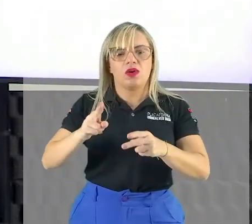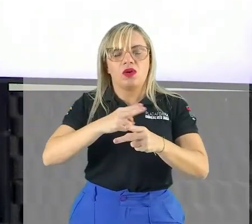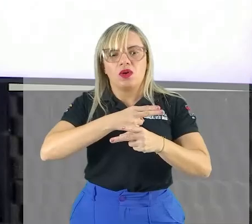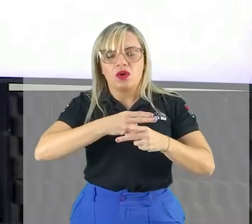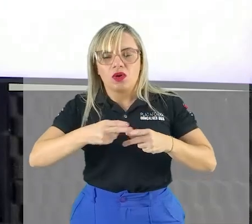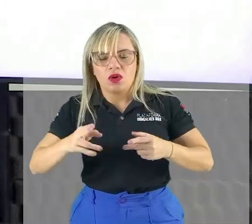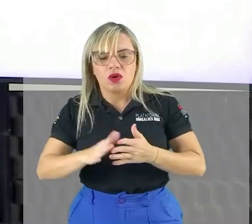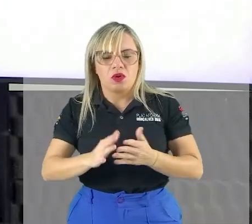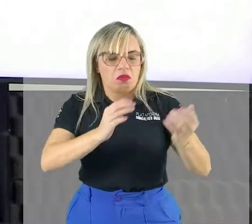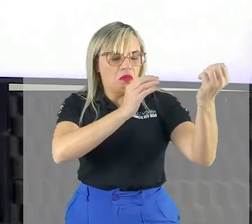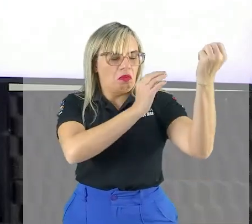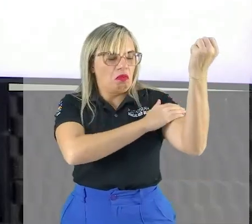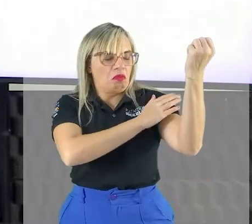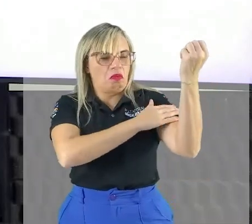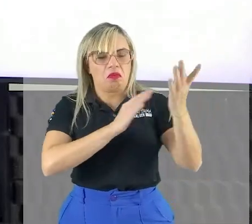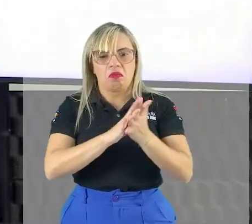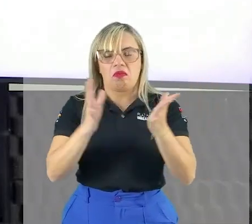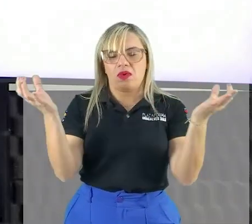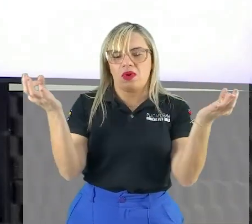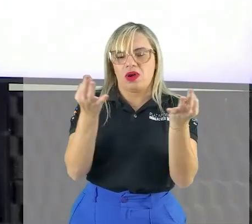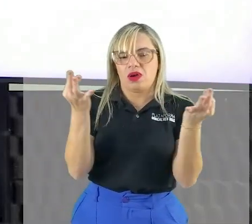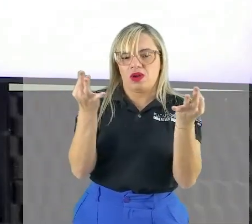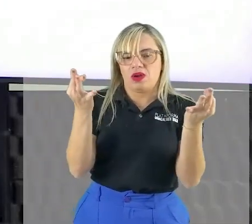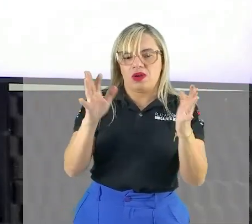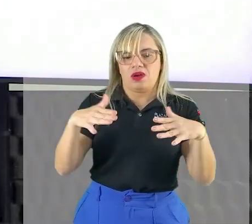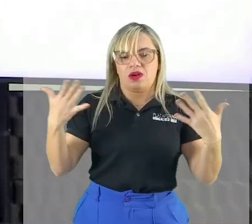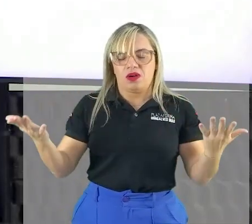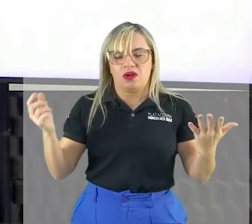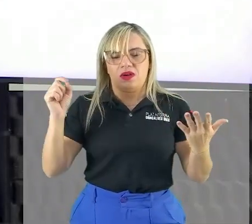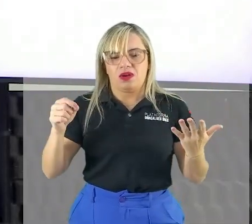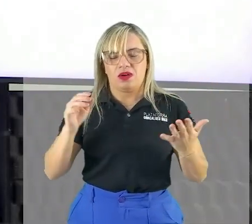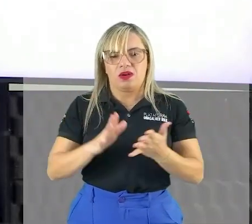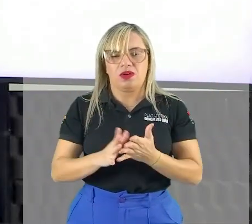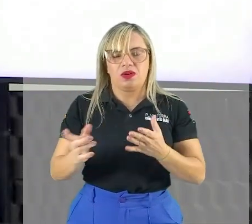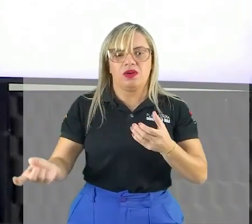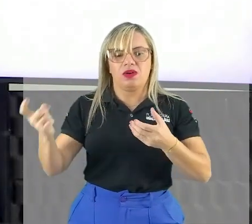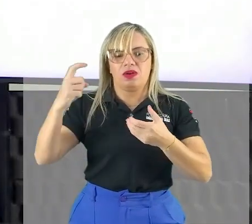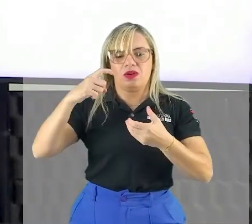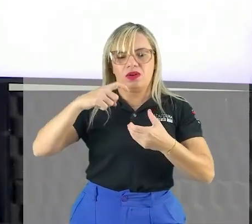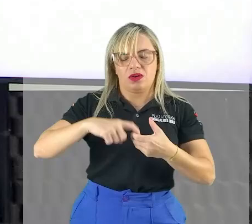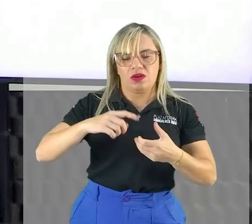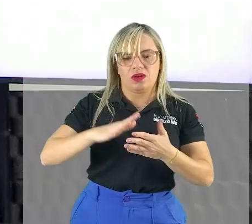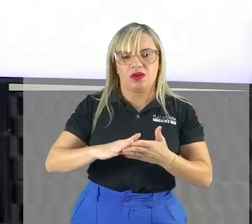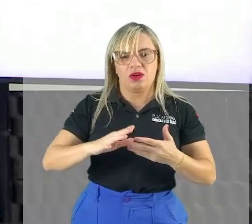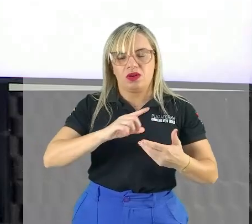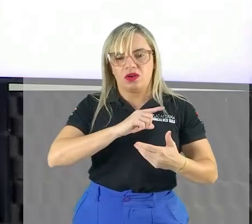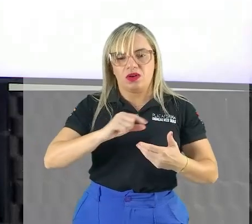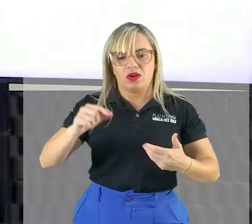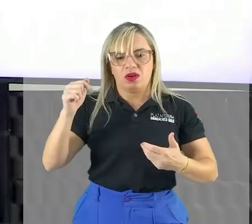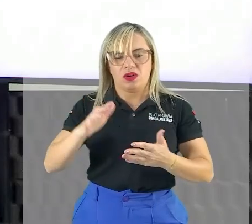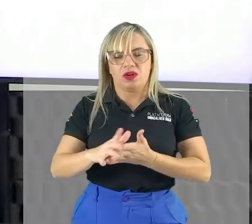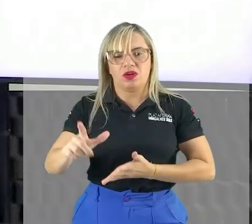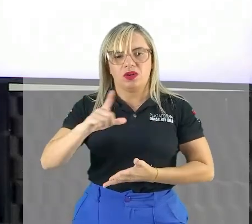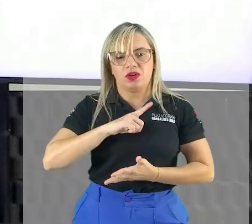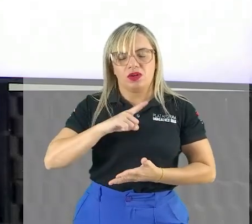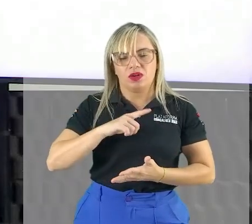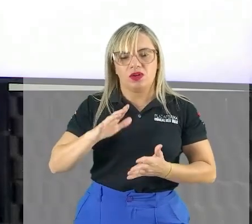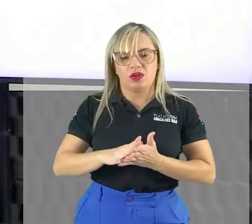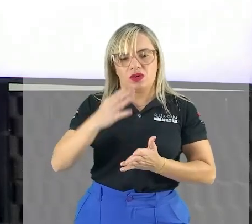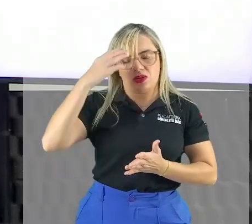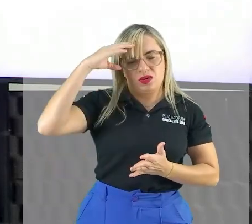aquela questão da perfeição. E aí, Leonardo da Vinci, ela vai, voltar um pouquinho, sair daquilo que existia então enquanto